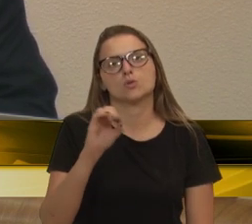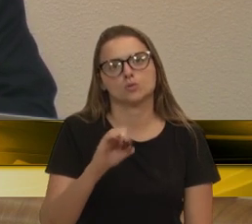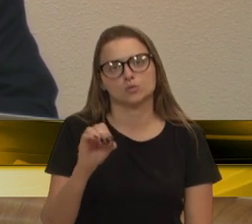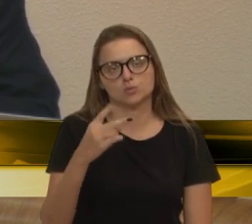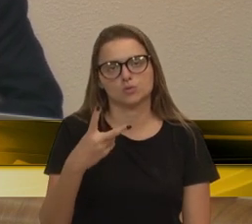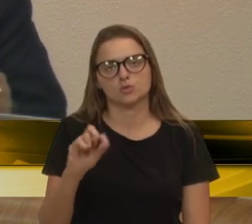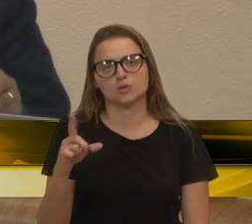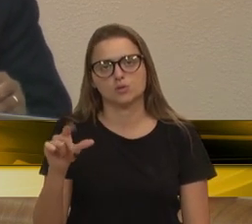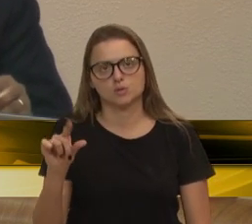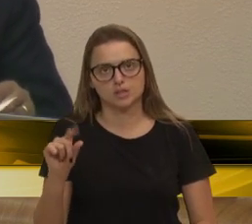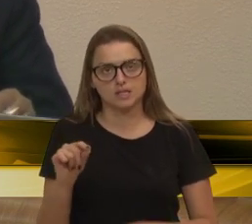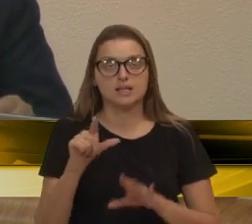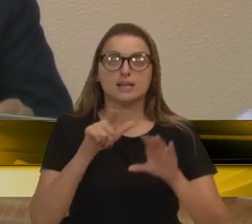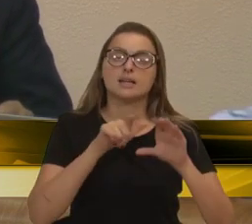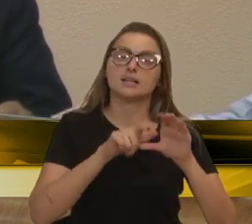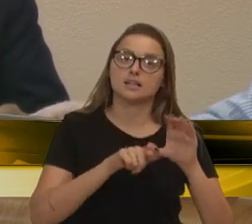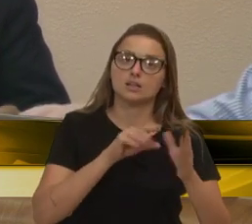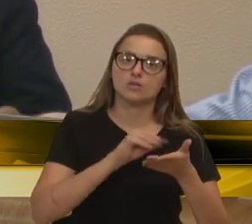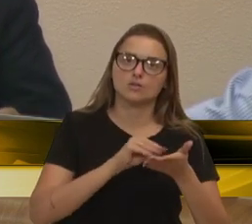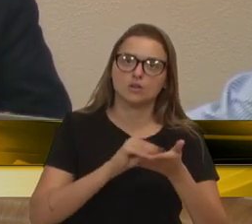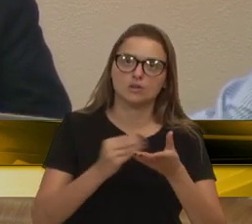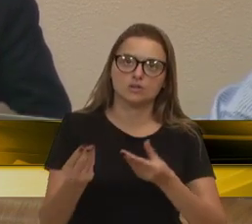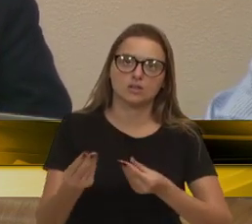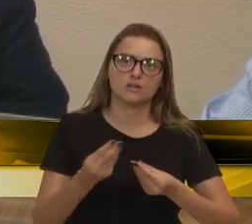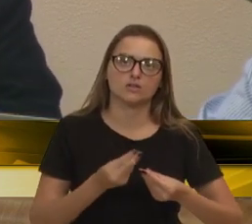no recurso especial.